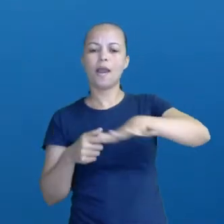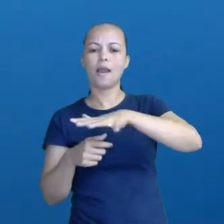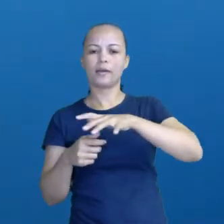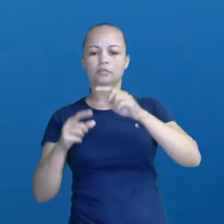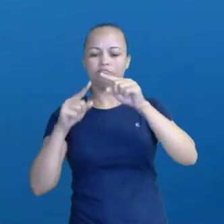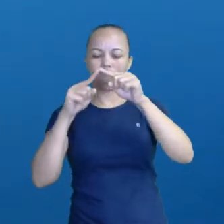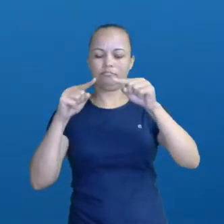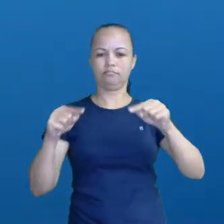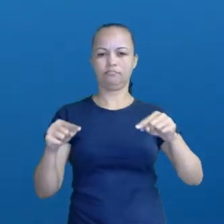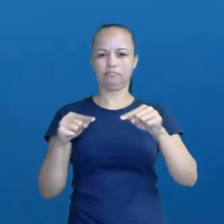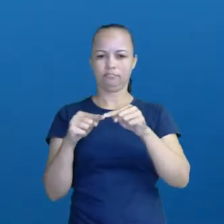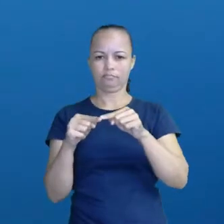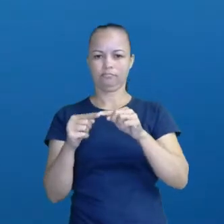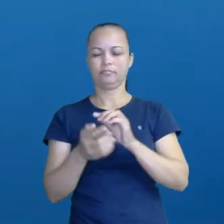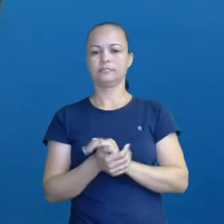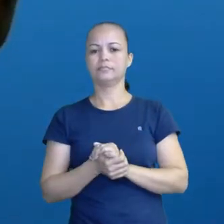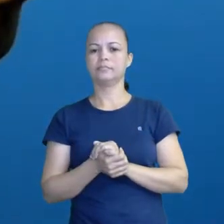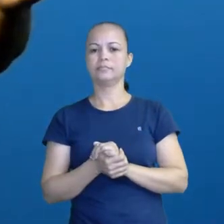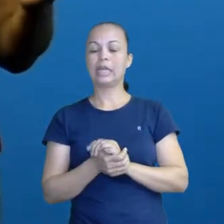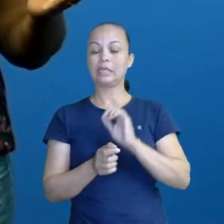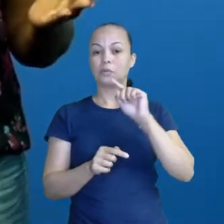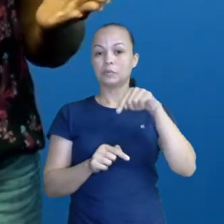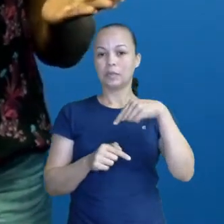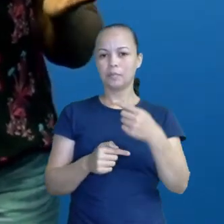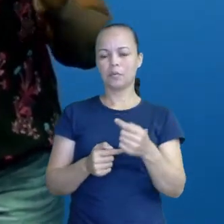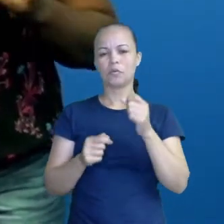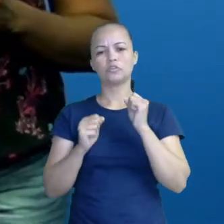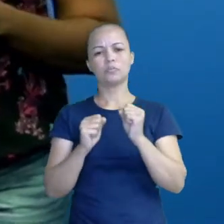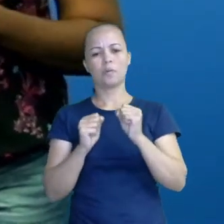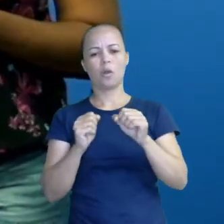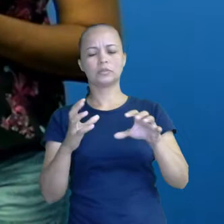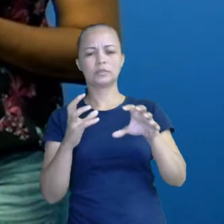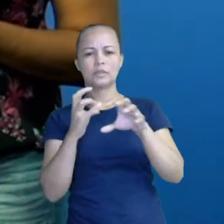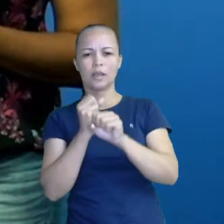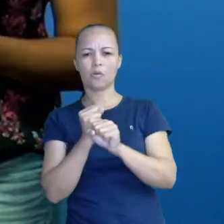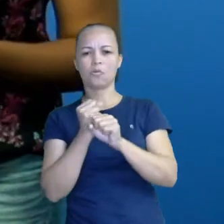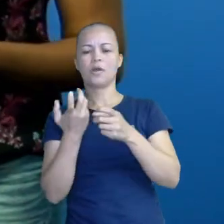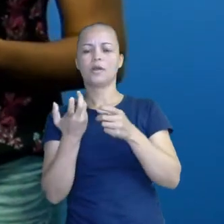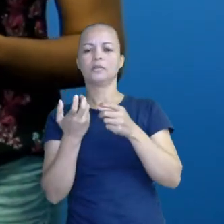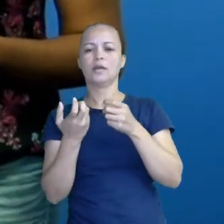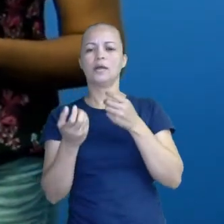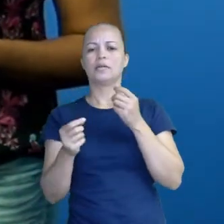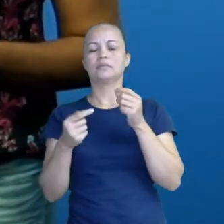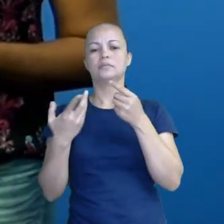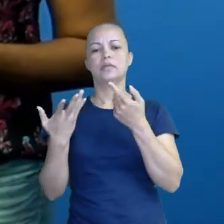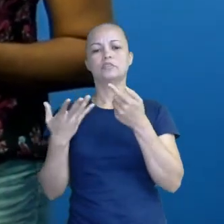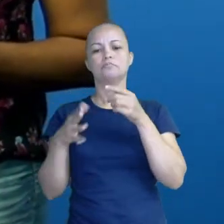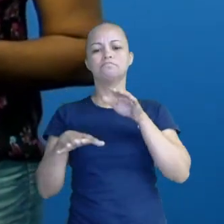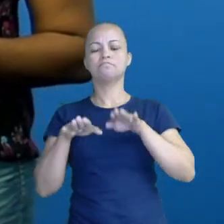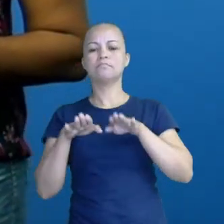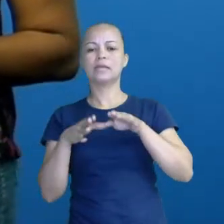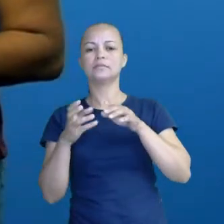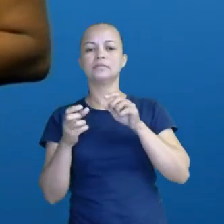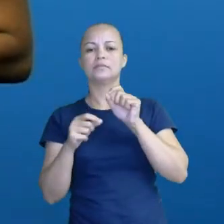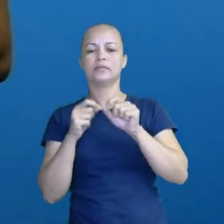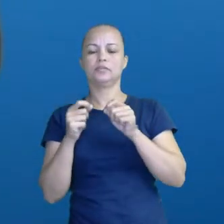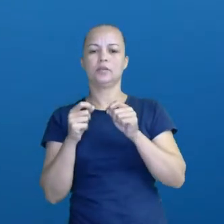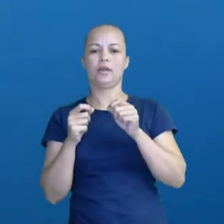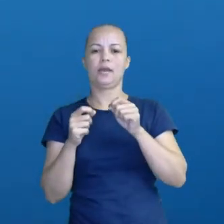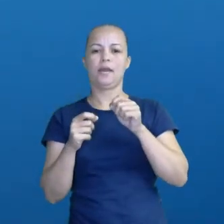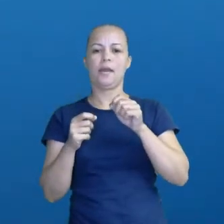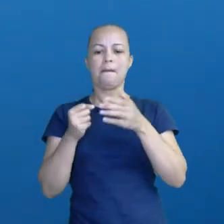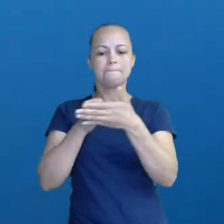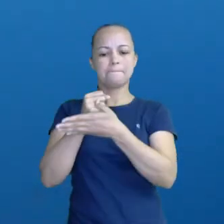triângulo que era pode ser calculada através das medidas da base e da altura